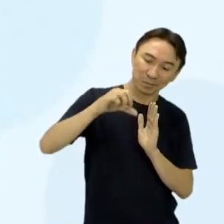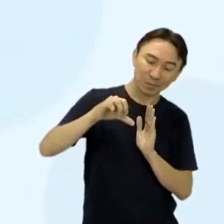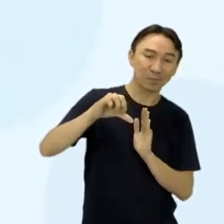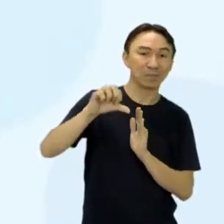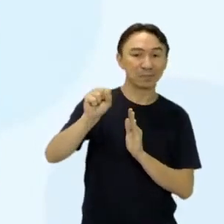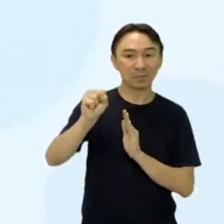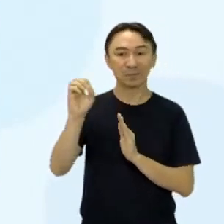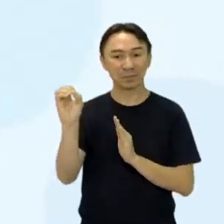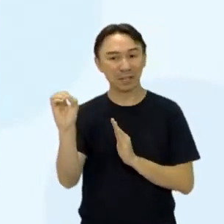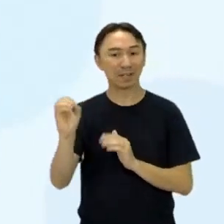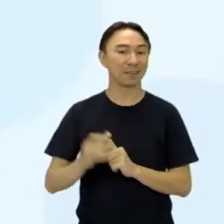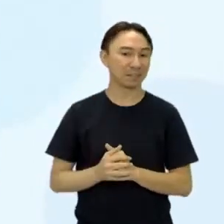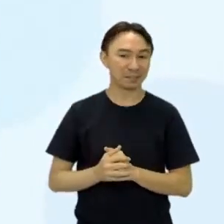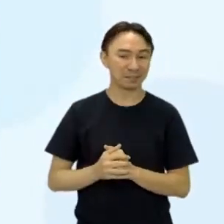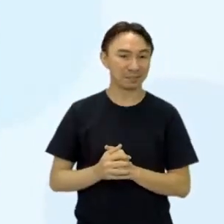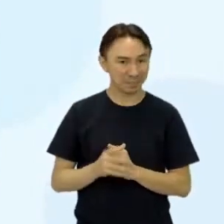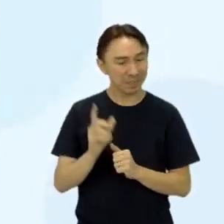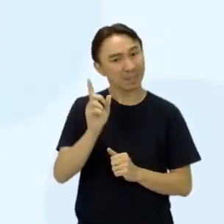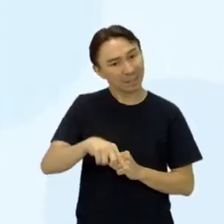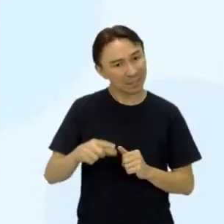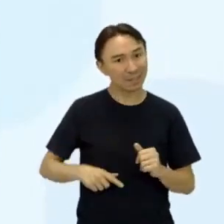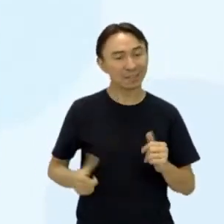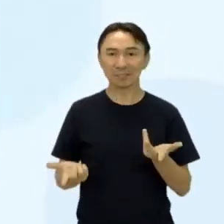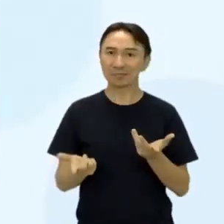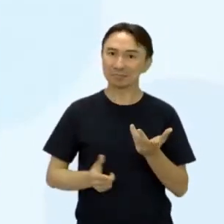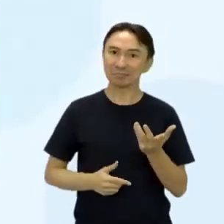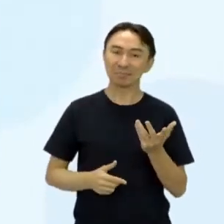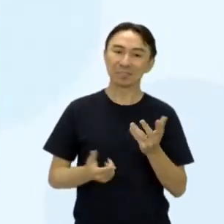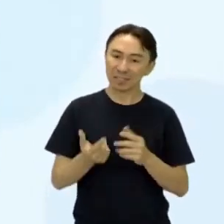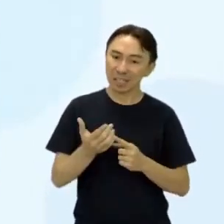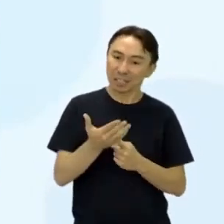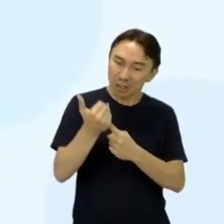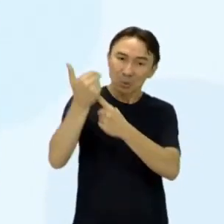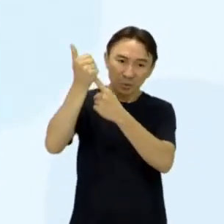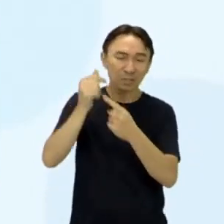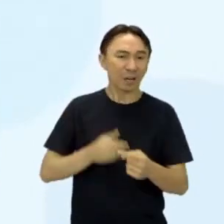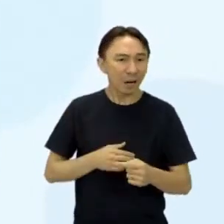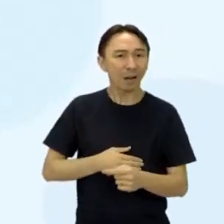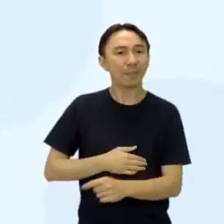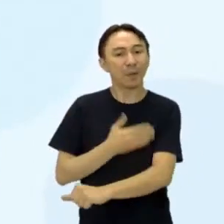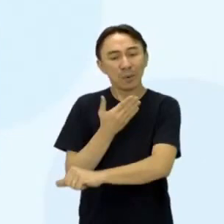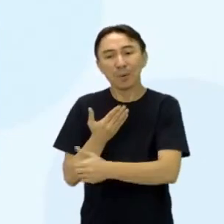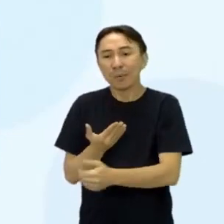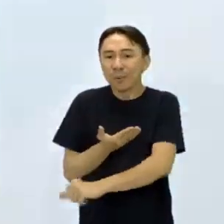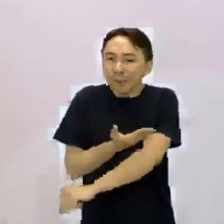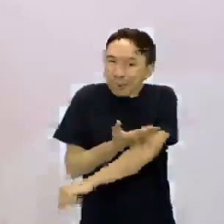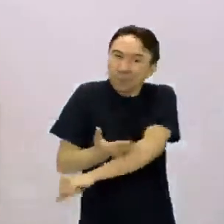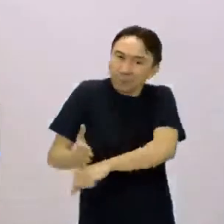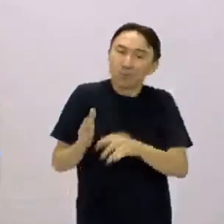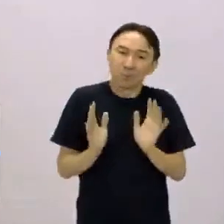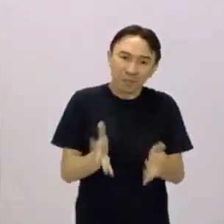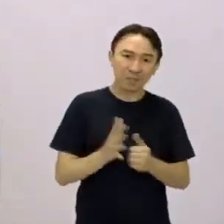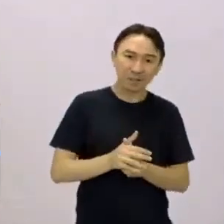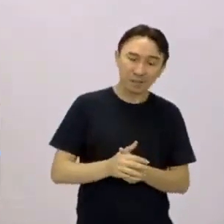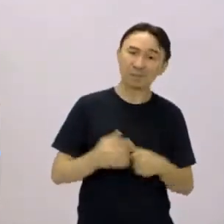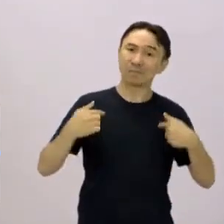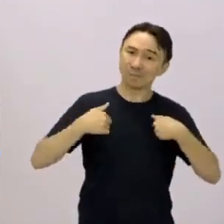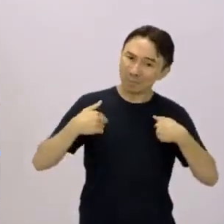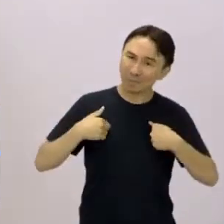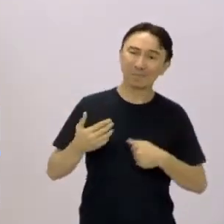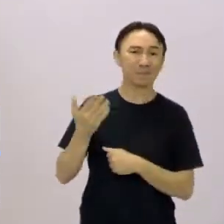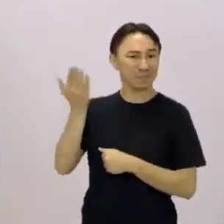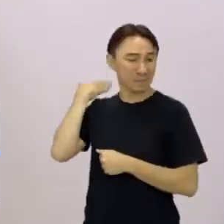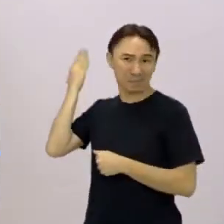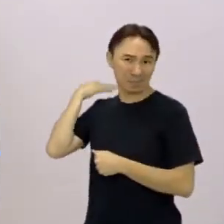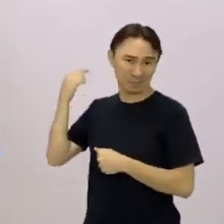tecnologia. Então, por exemplo, eu posso ser considerada uma nativa digital, porque quando eu era criança, quando eu estava crescendo, eu já